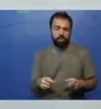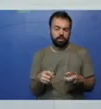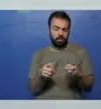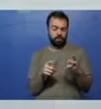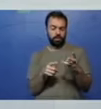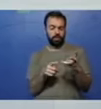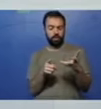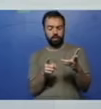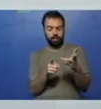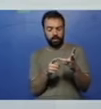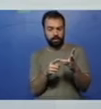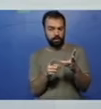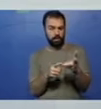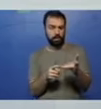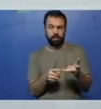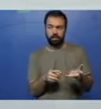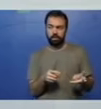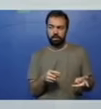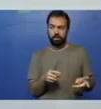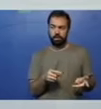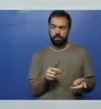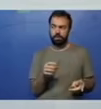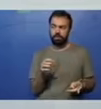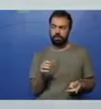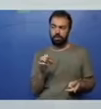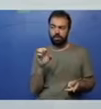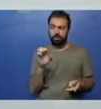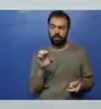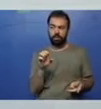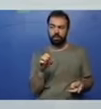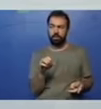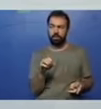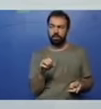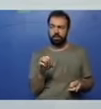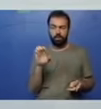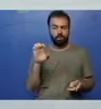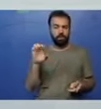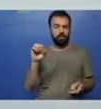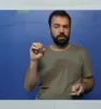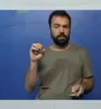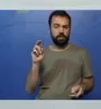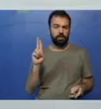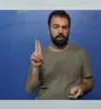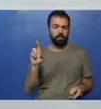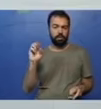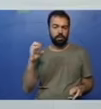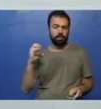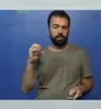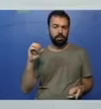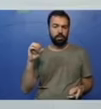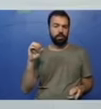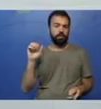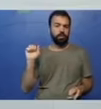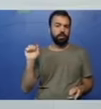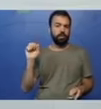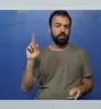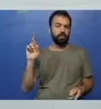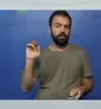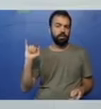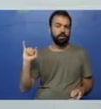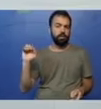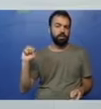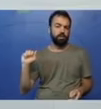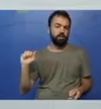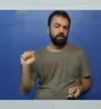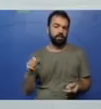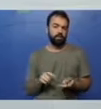fungos, os seres vivos não bacterianos. Mas, enfim, depois na próxima slide eu falo um pouco mais sobre ele.